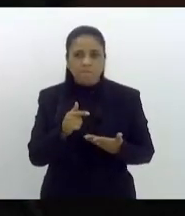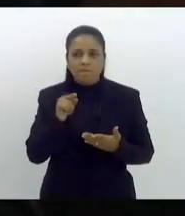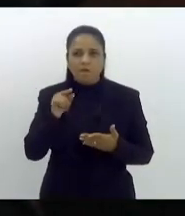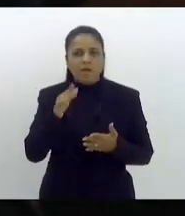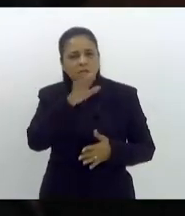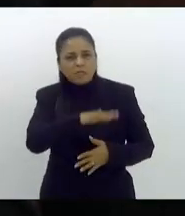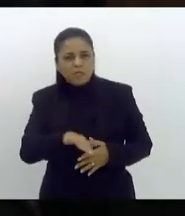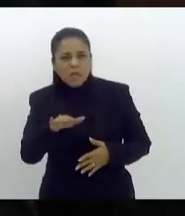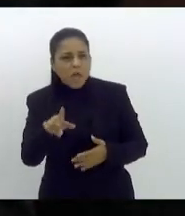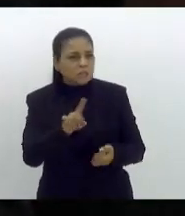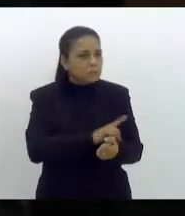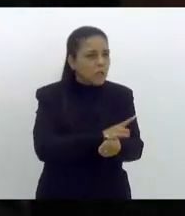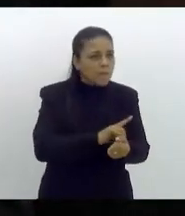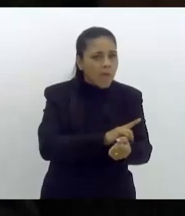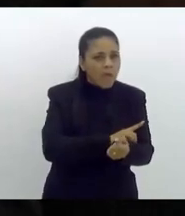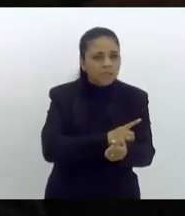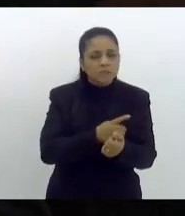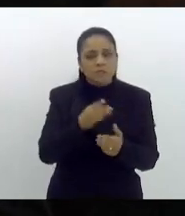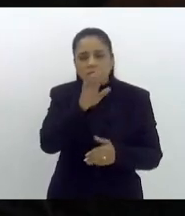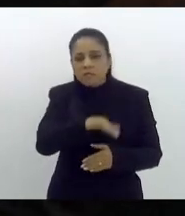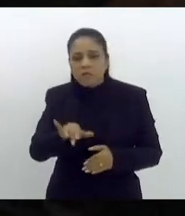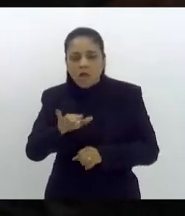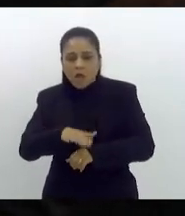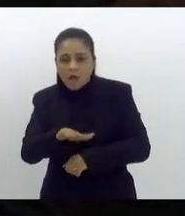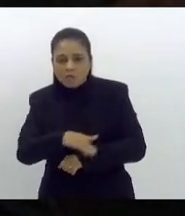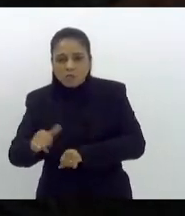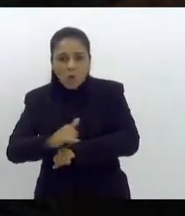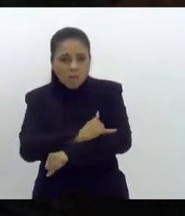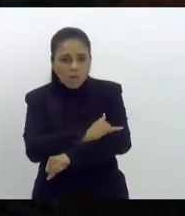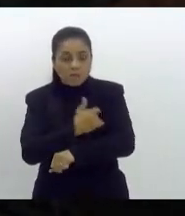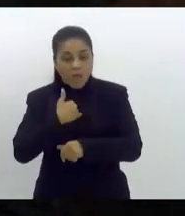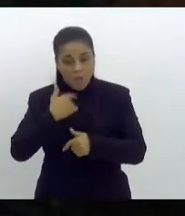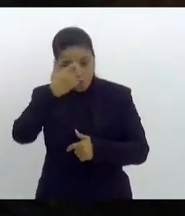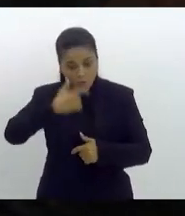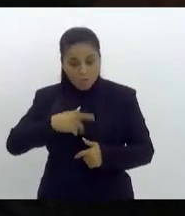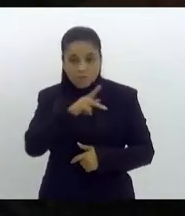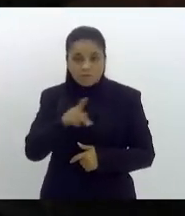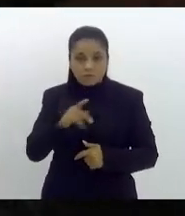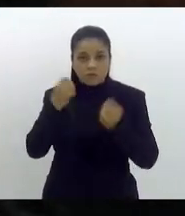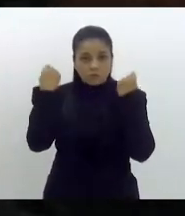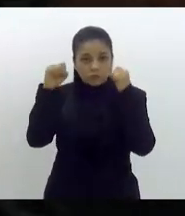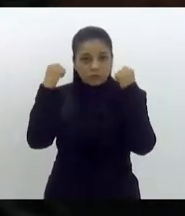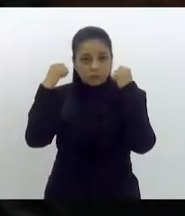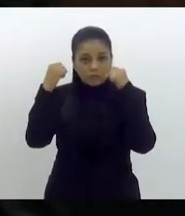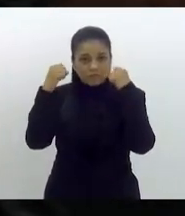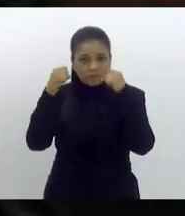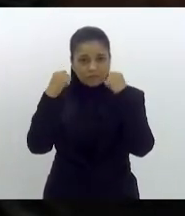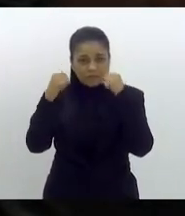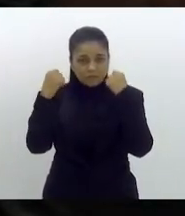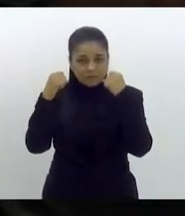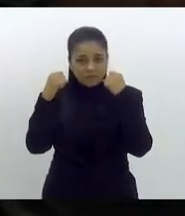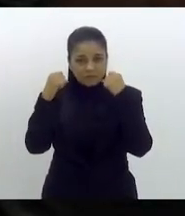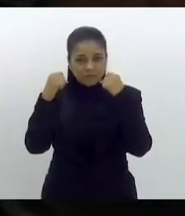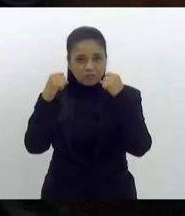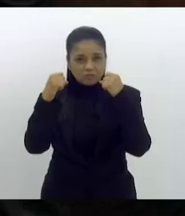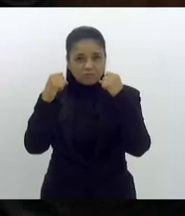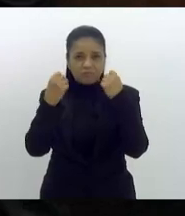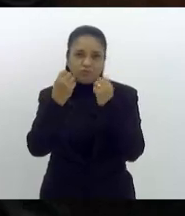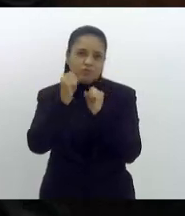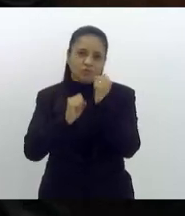crianças estão diabéticas crianças estão obesas Eu Sou professora de educação física isso não vem por conta de